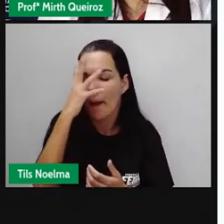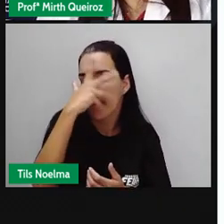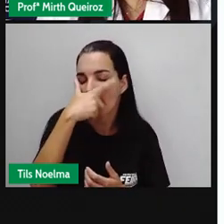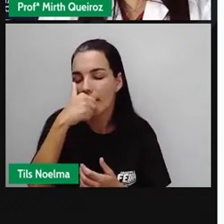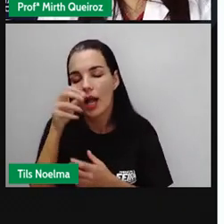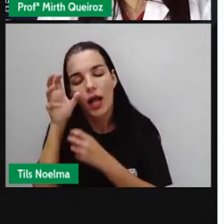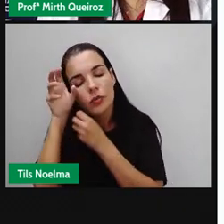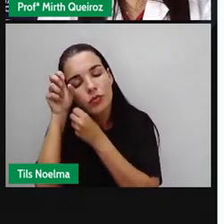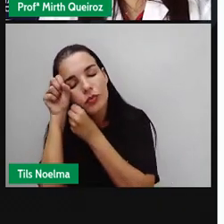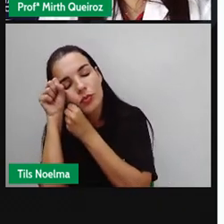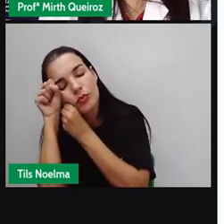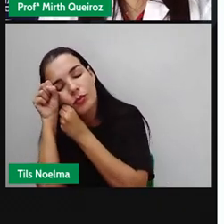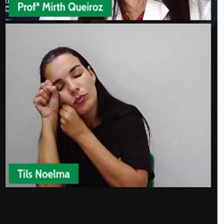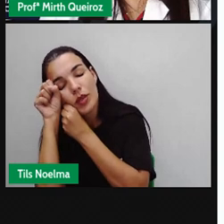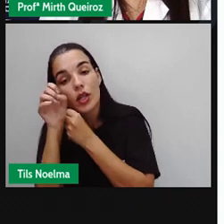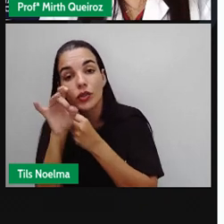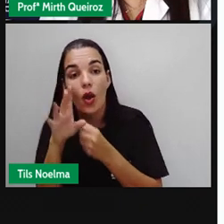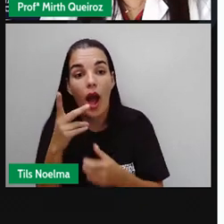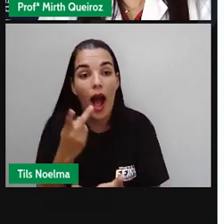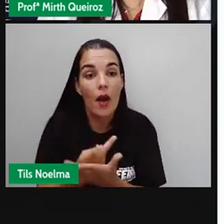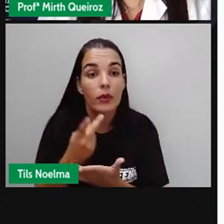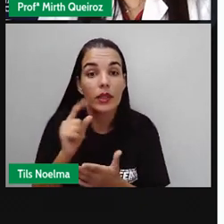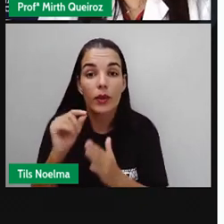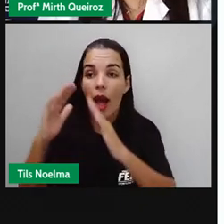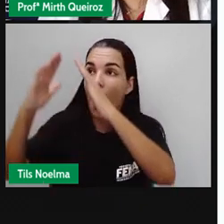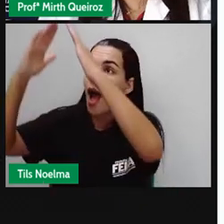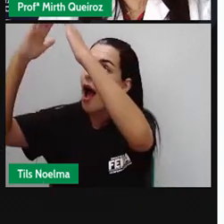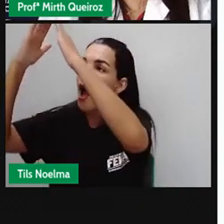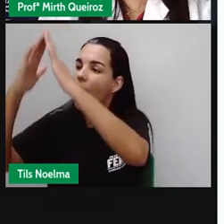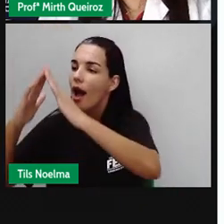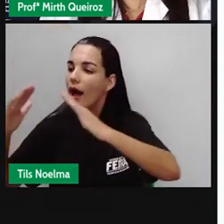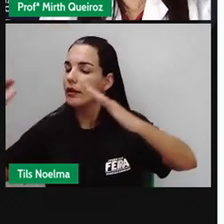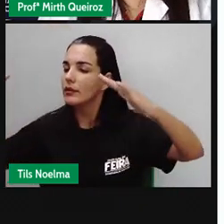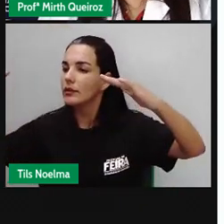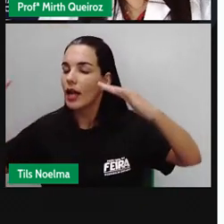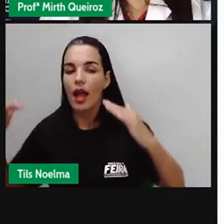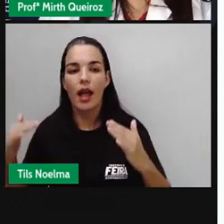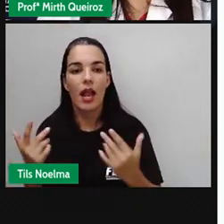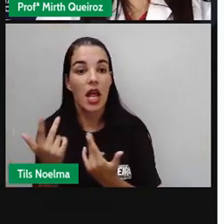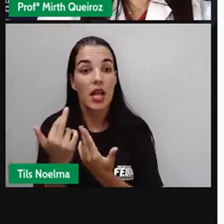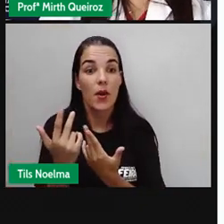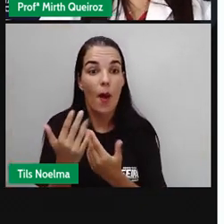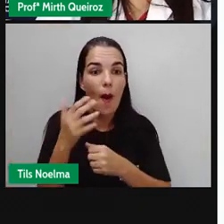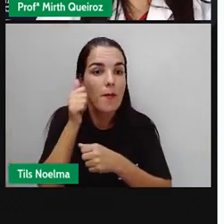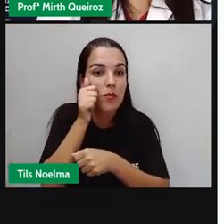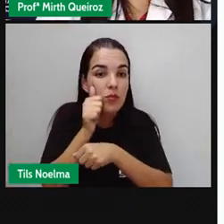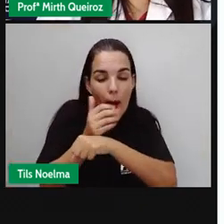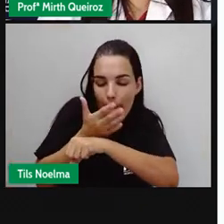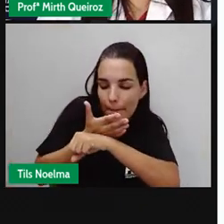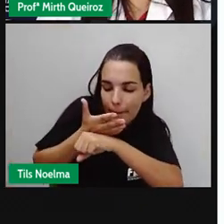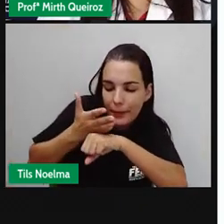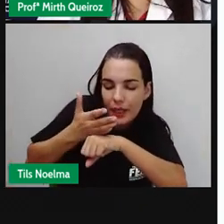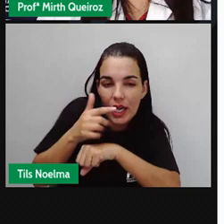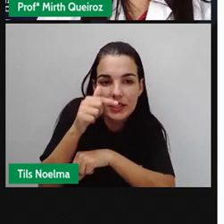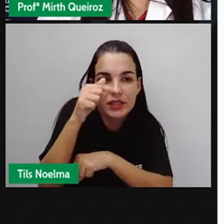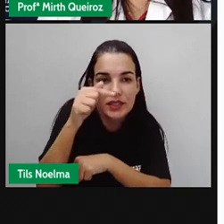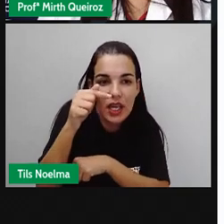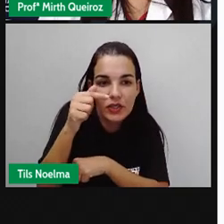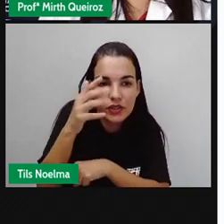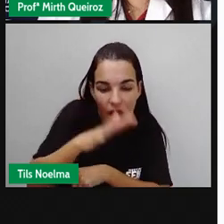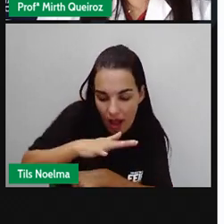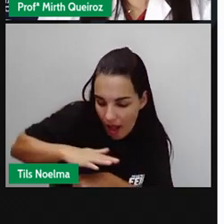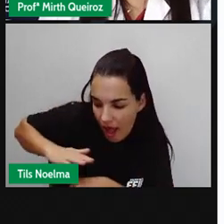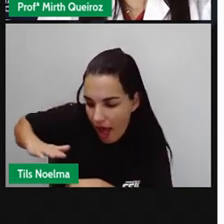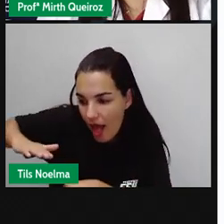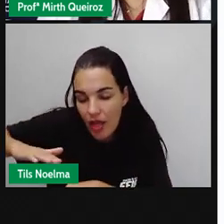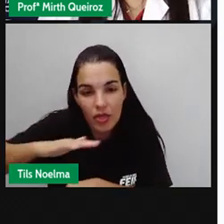ali dentro do espaço ali do castelo. A Branca de Neve e os Sete Anões, ali ela na floresta ali que ela encontra uma